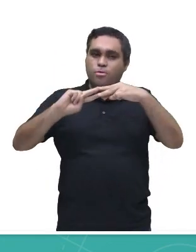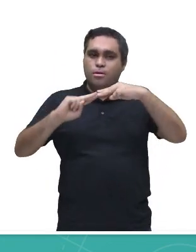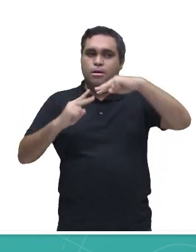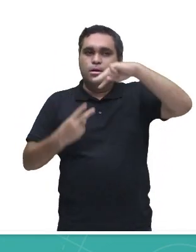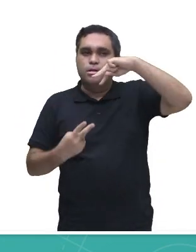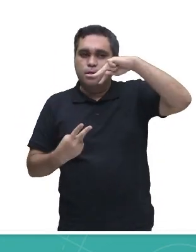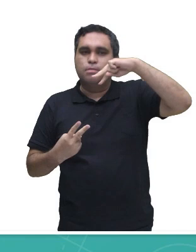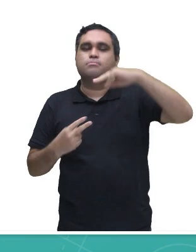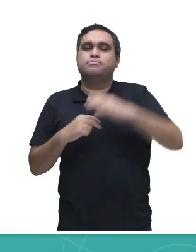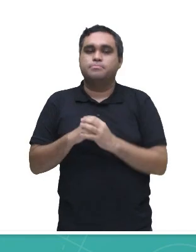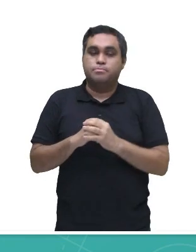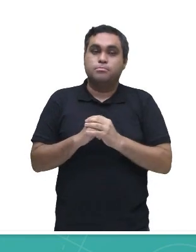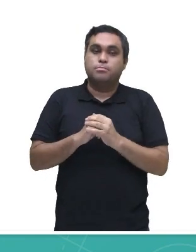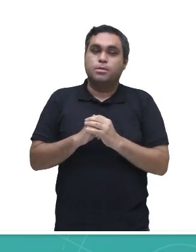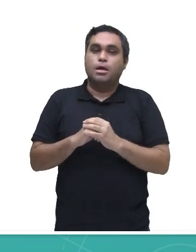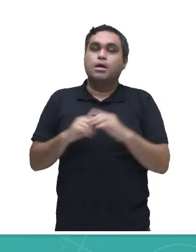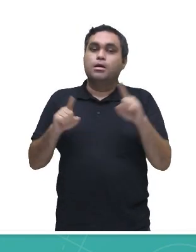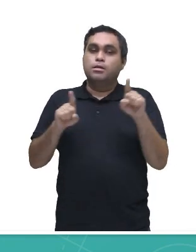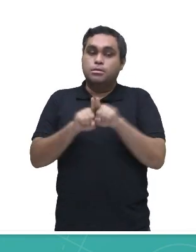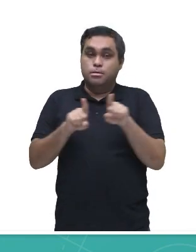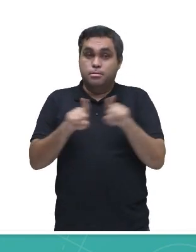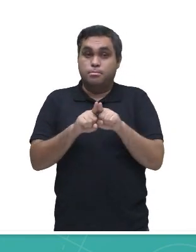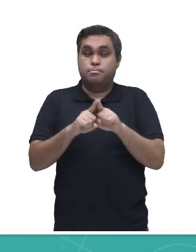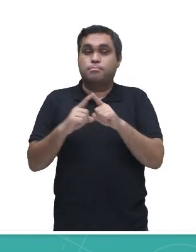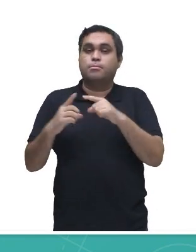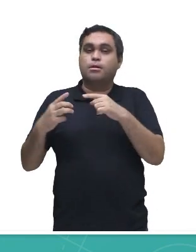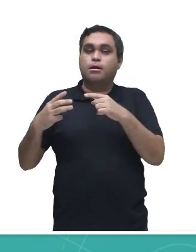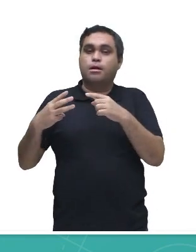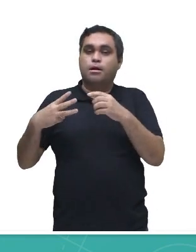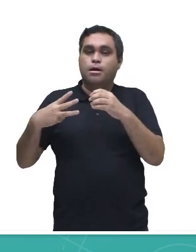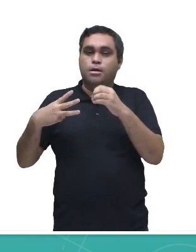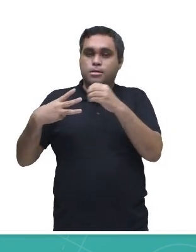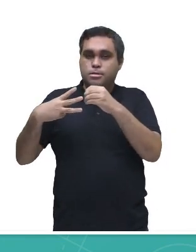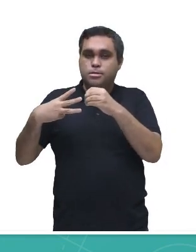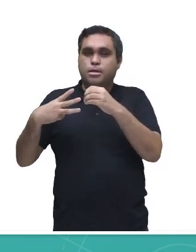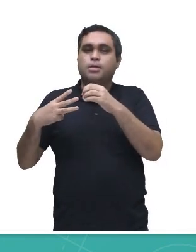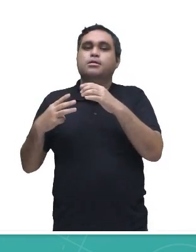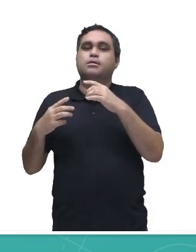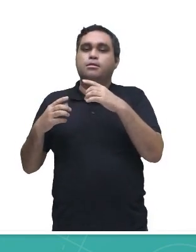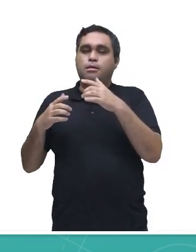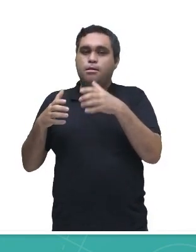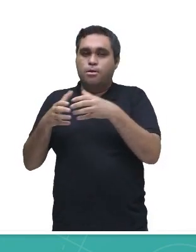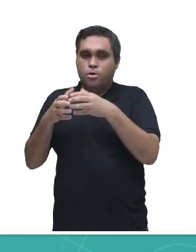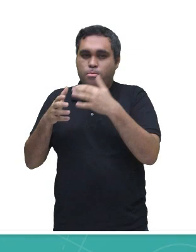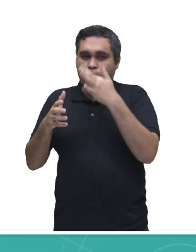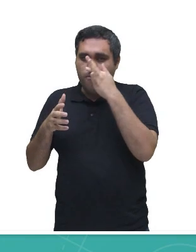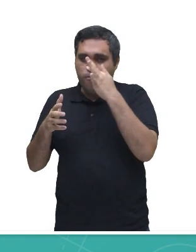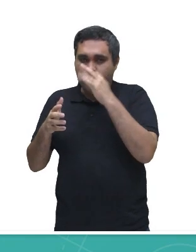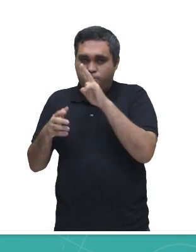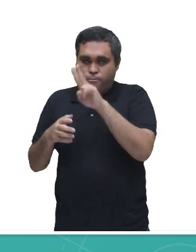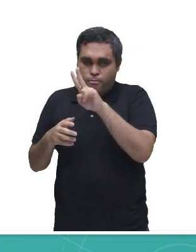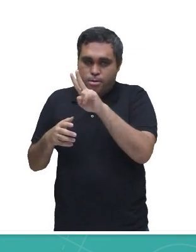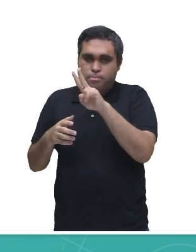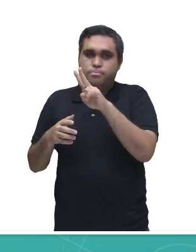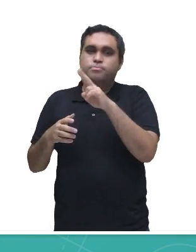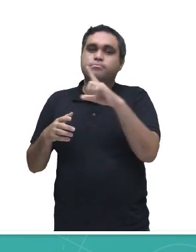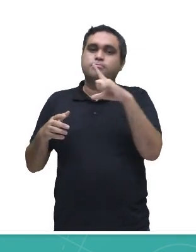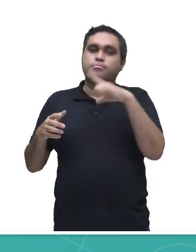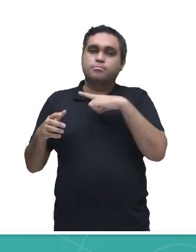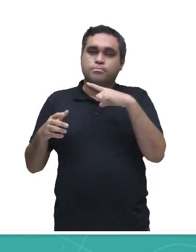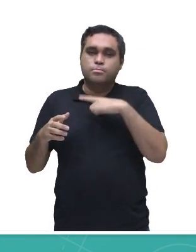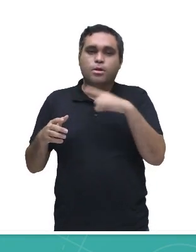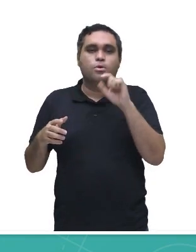genético. E na célula vegetal, além dessas estruturas que nós já falamos, elas possuem também, olha